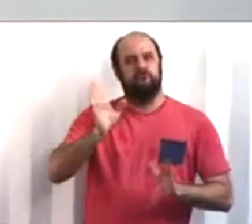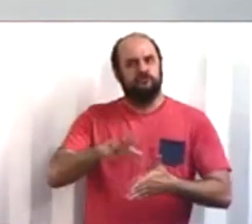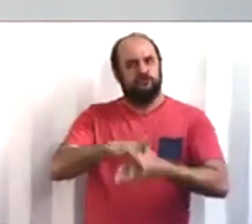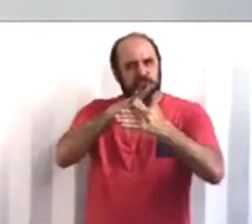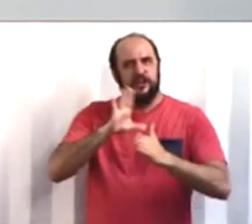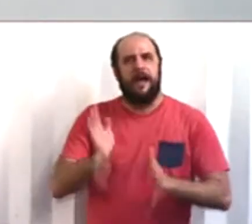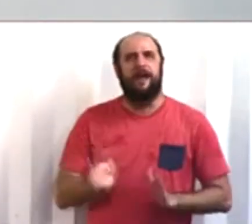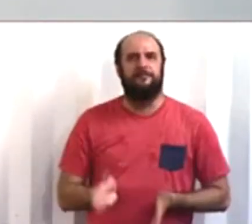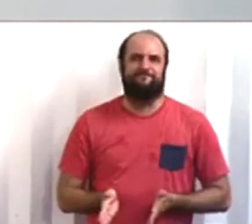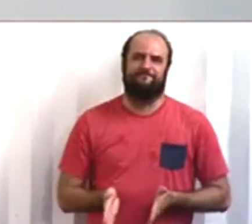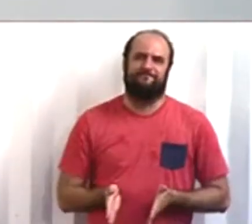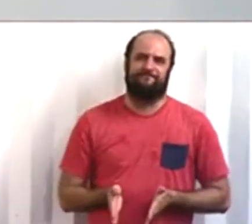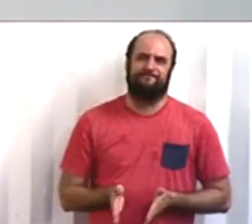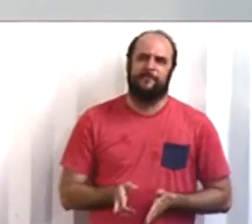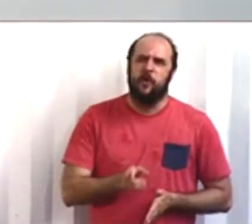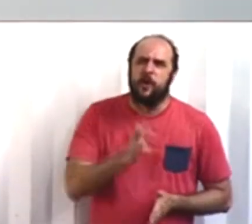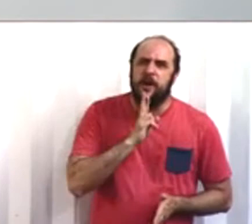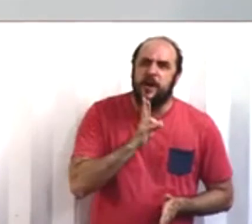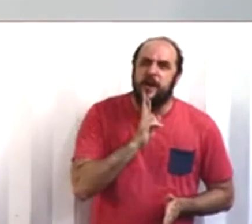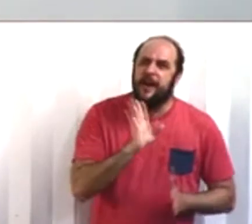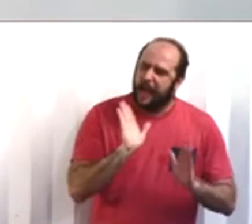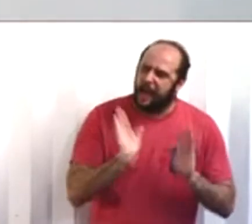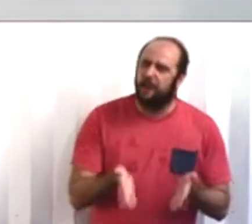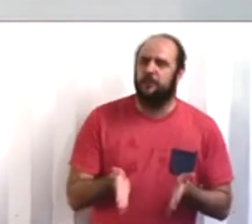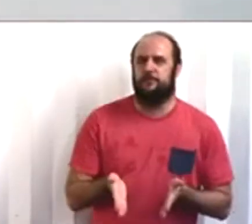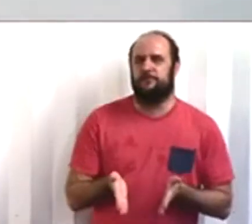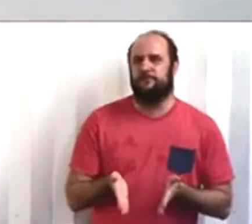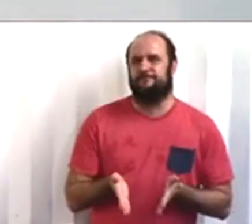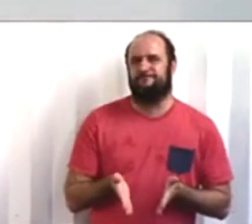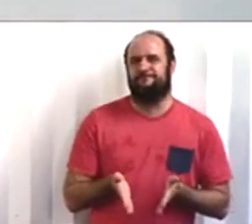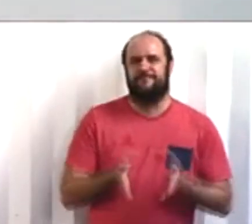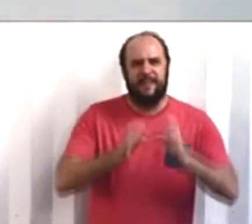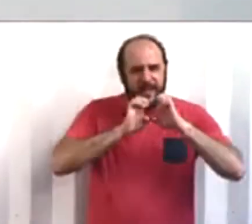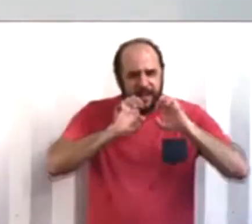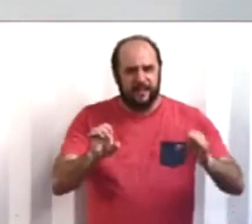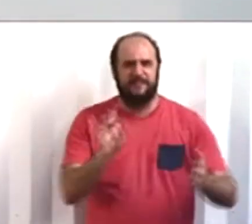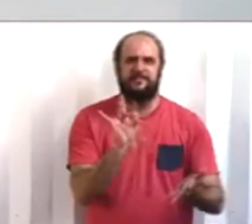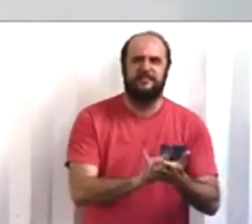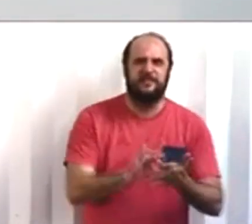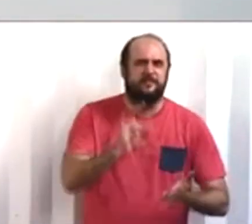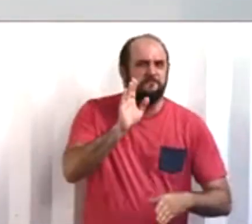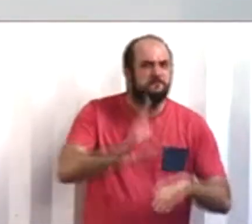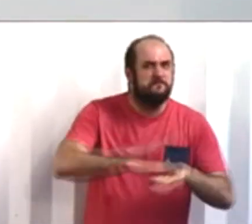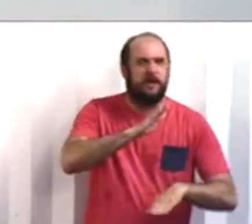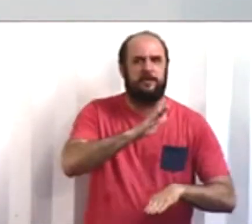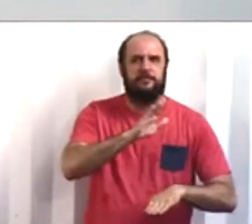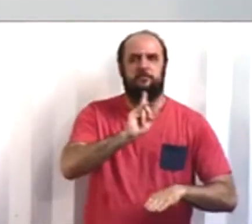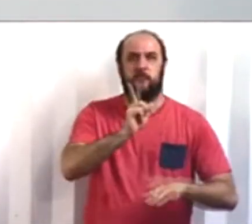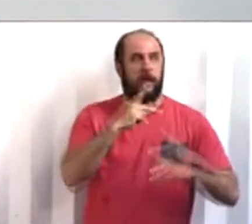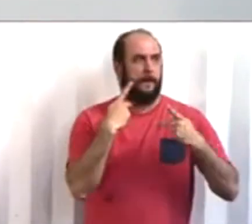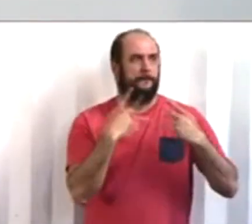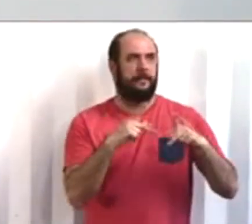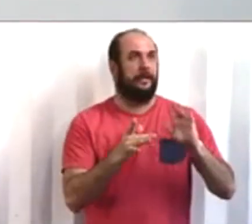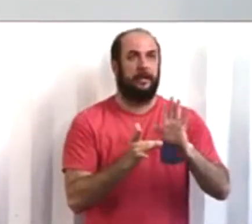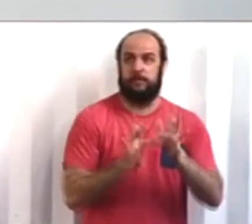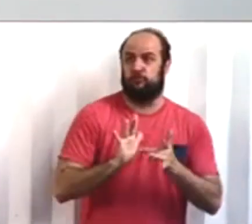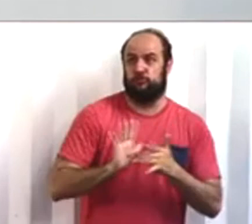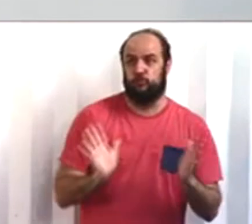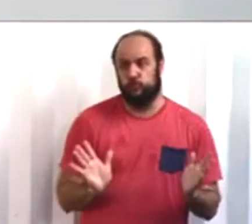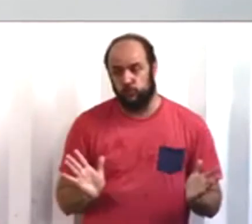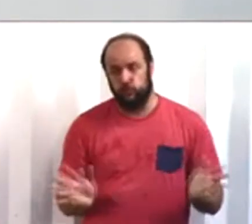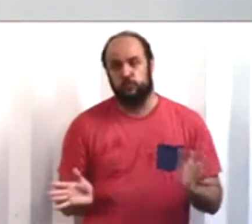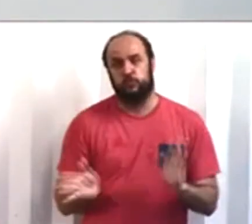reconheceu. Reconheça já. Essa é a pregação mais evangelística que existe. Não é a pregação que diz que Jesus